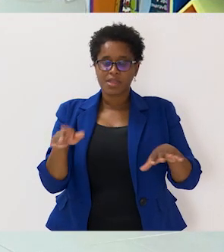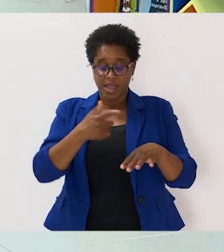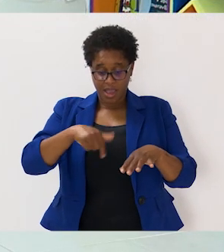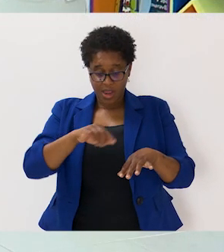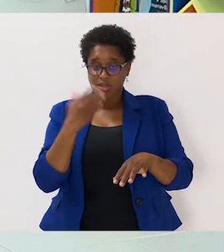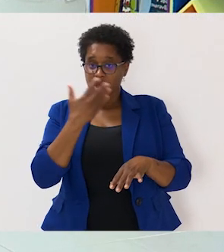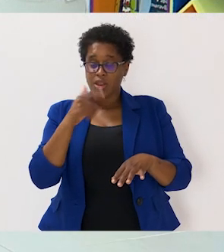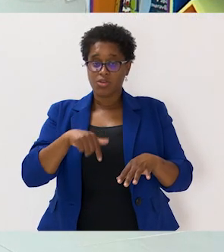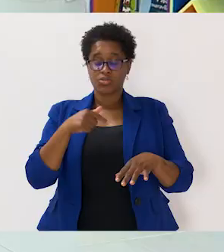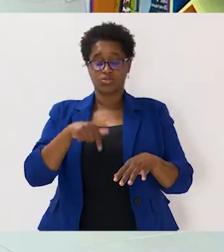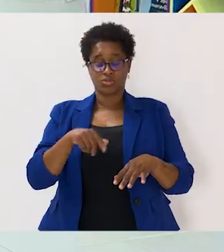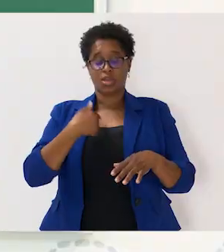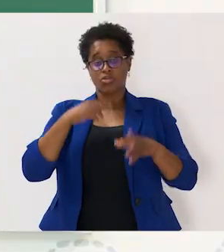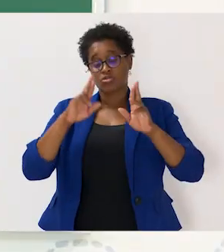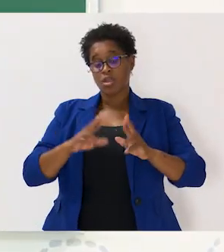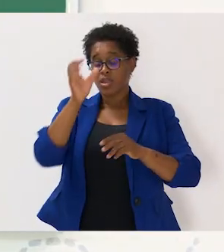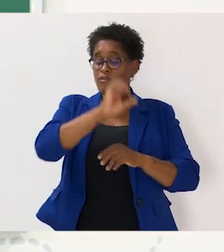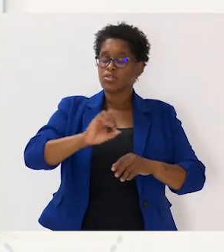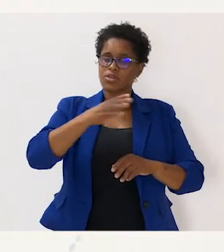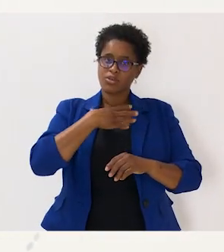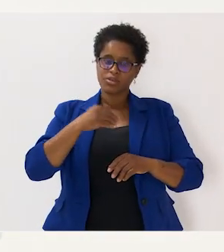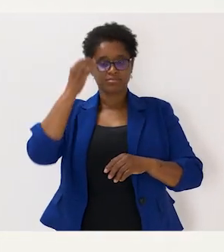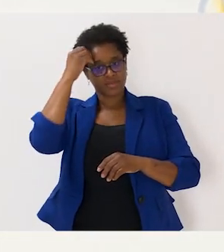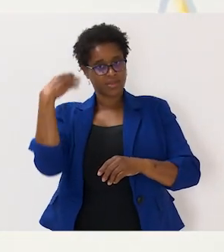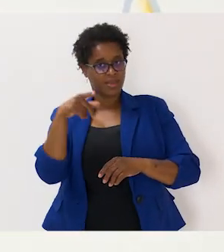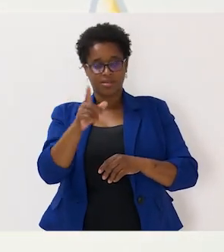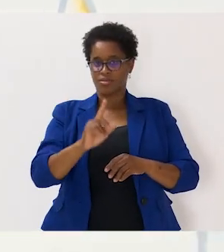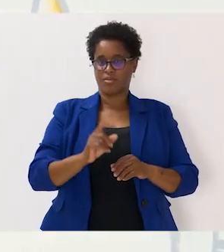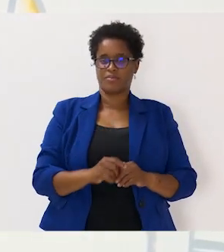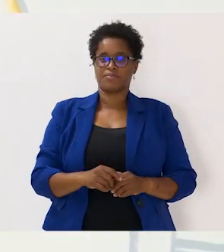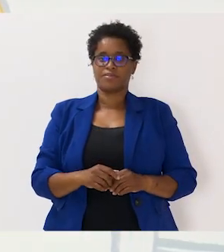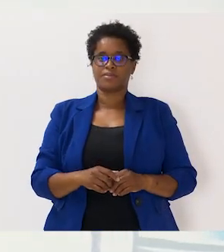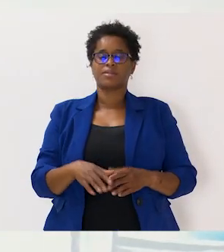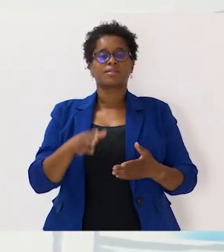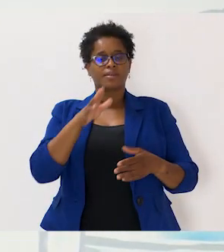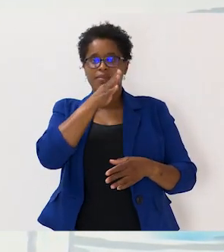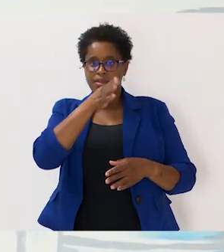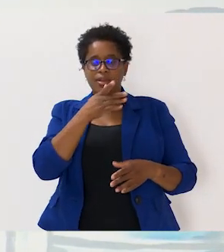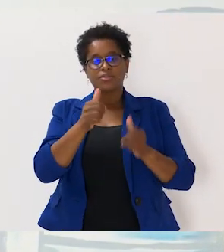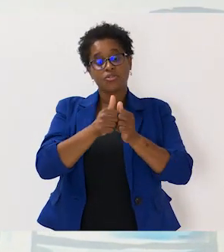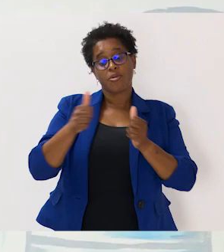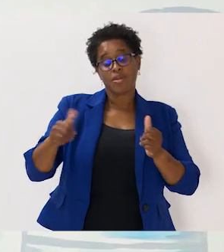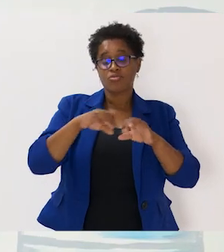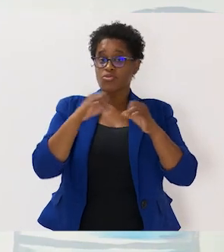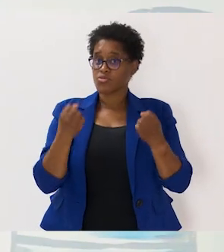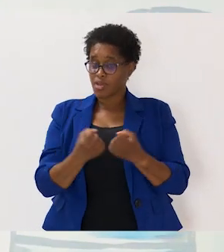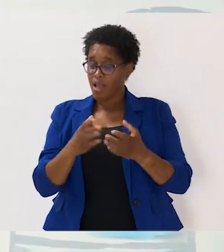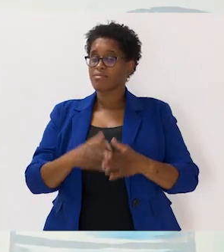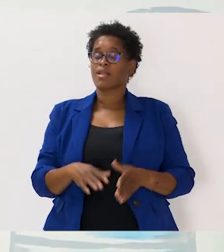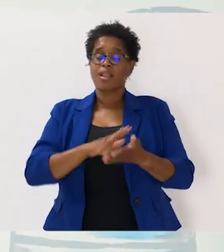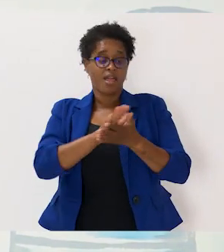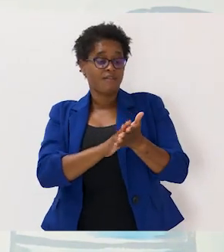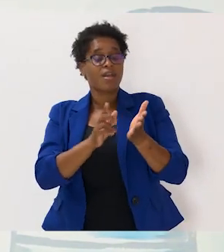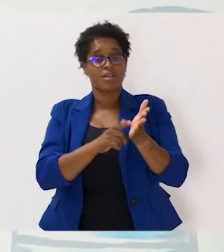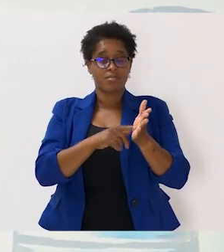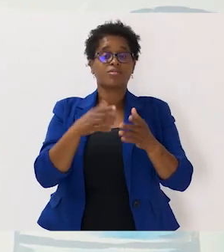aula de hoje. Espero que tenham gostado. Não se esqueçam de praticar o distanciamento social, lavar as mãos